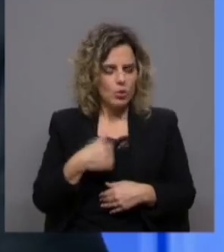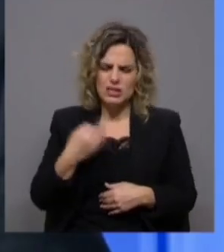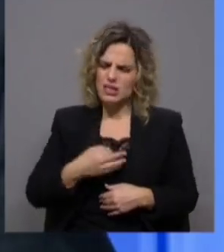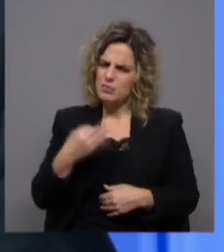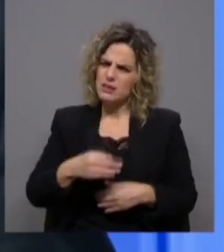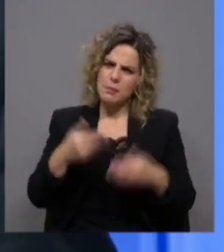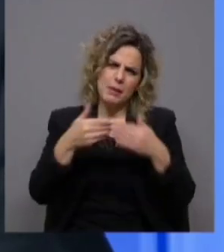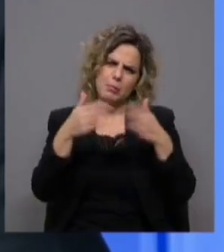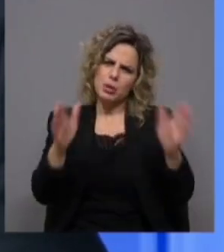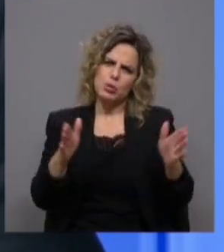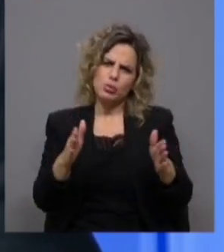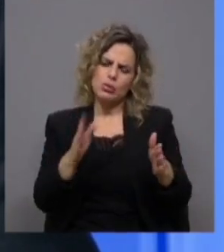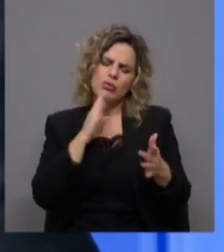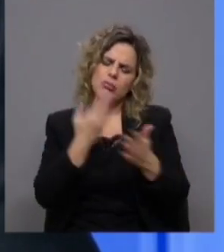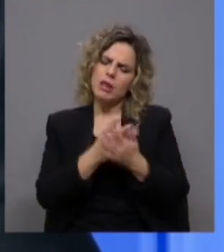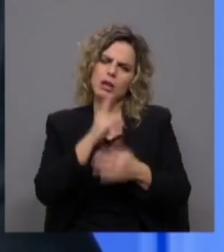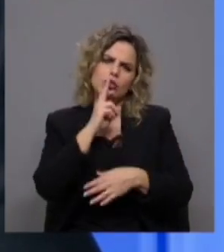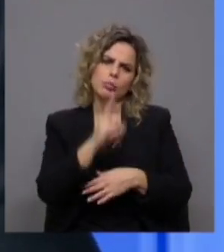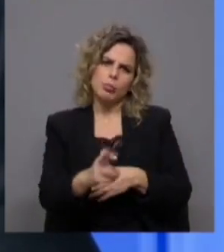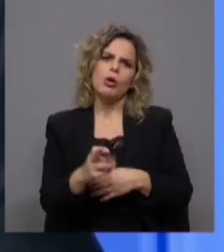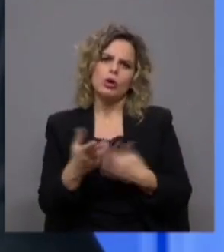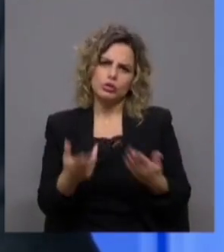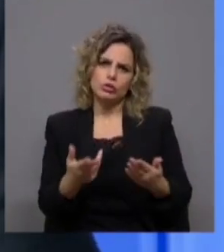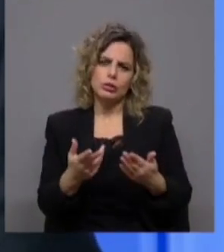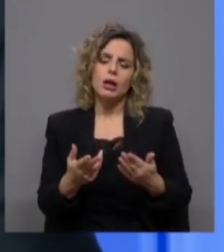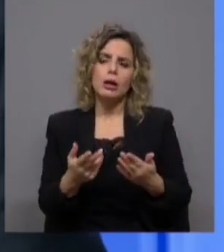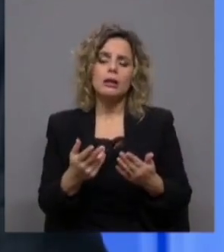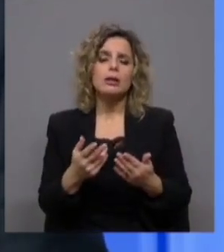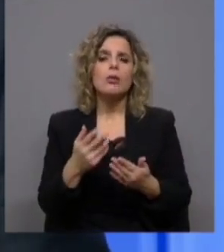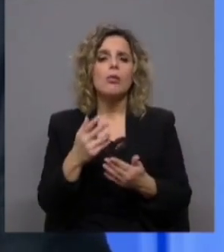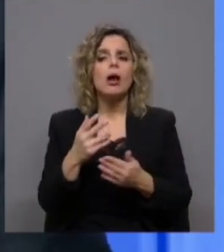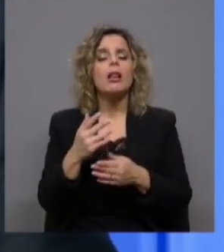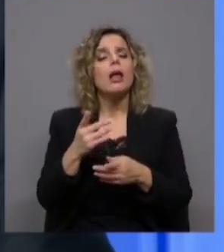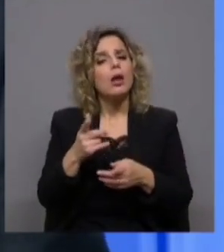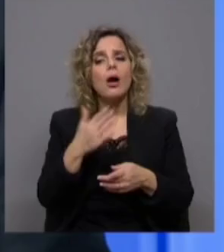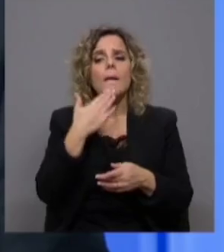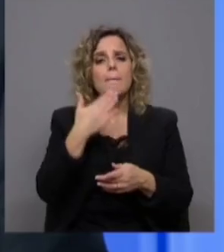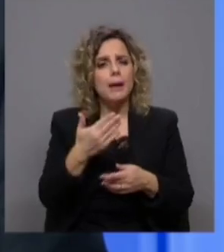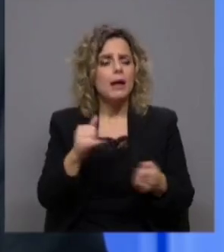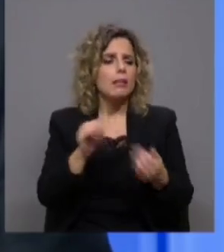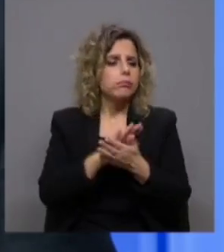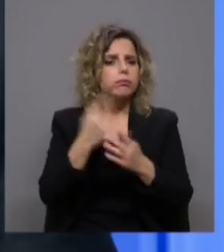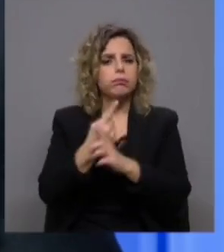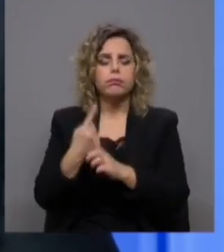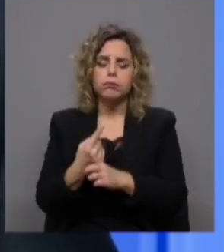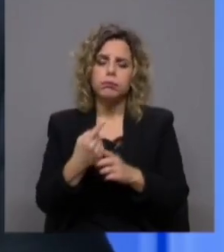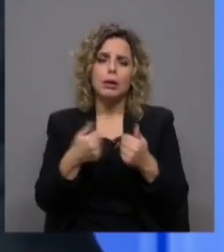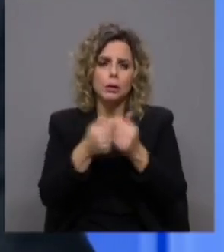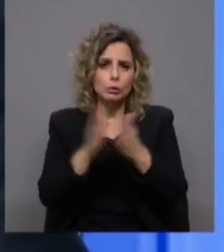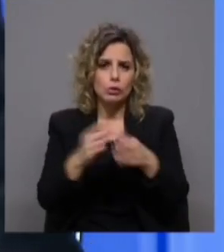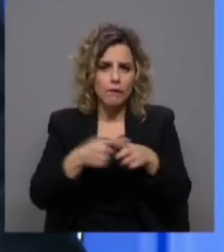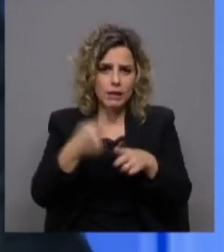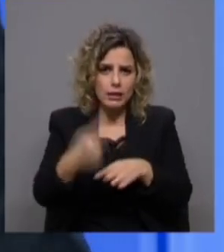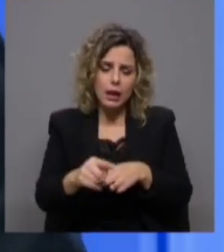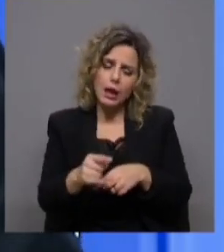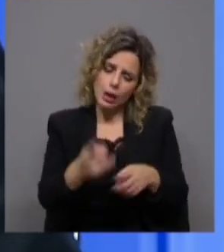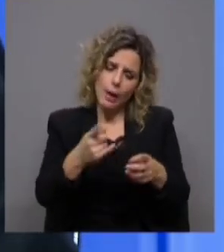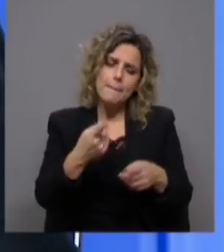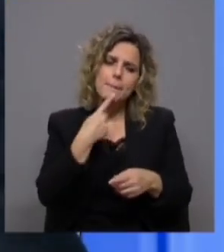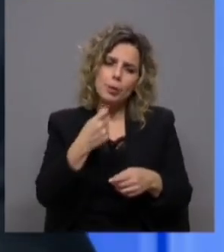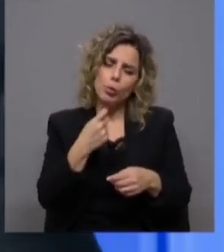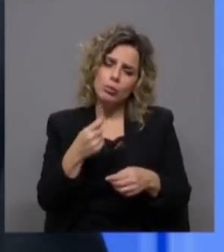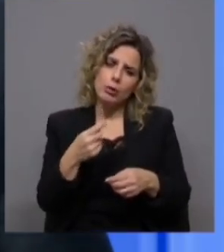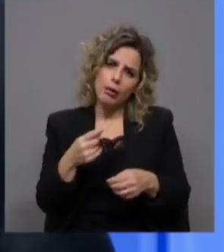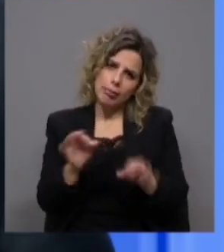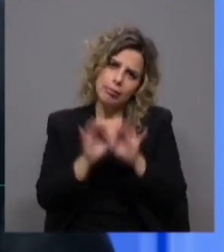abertura ao custo das nossas respostas agravamento fiscal e peço sempre a comunicação social EA todos os interessados que façam o mesmo a pergunta